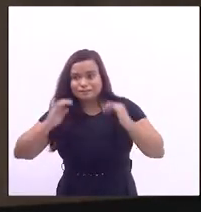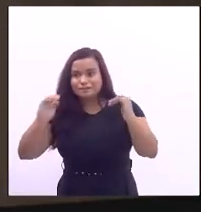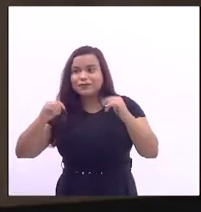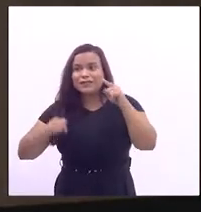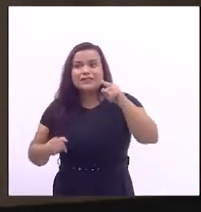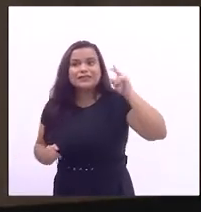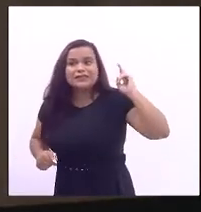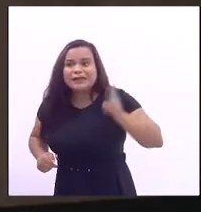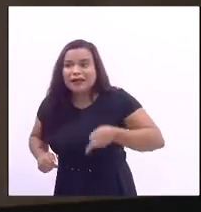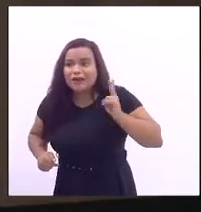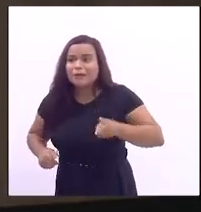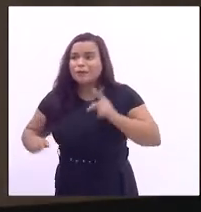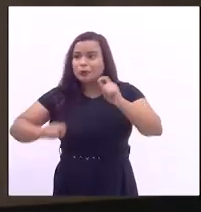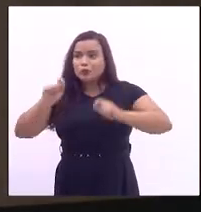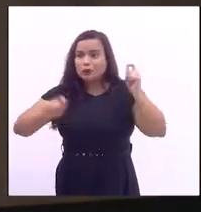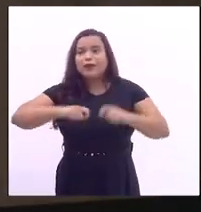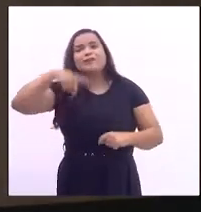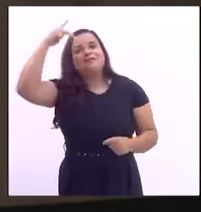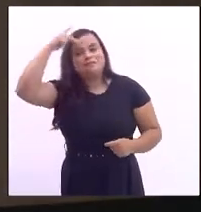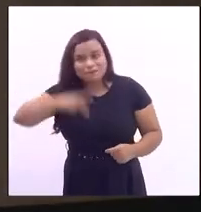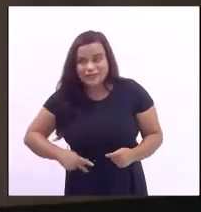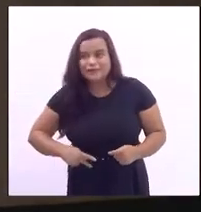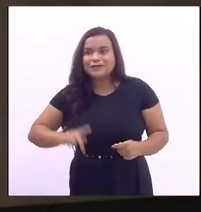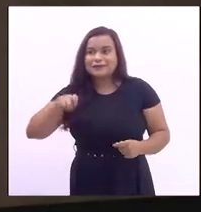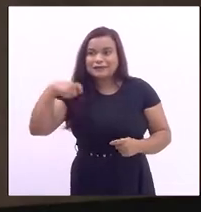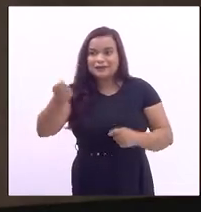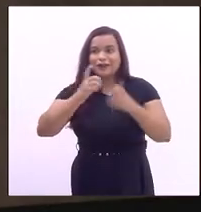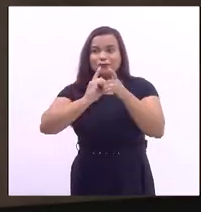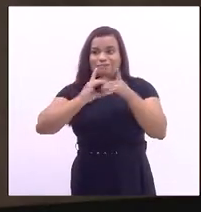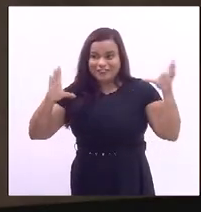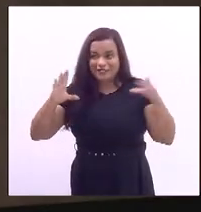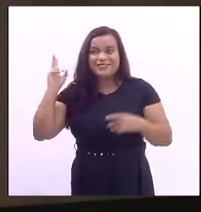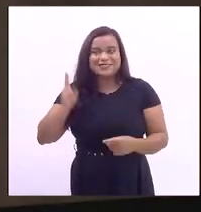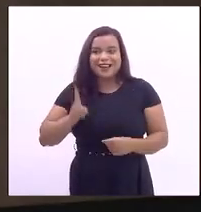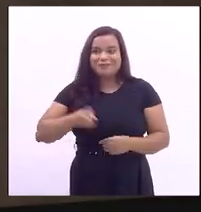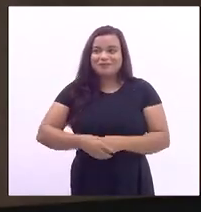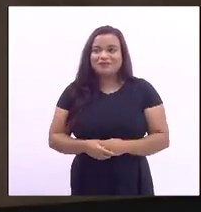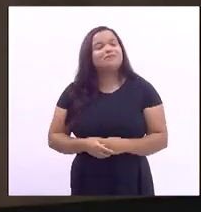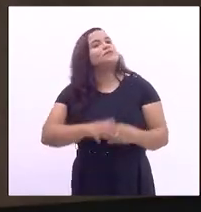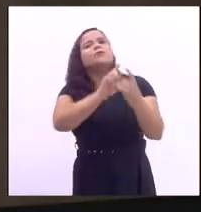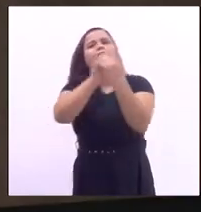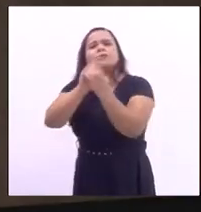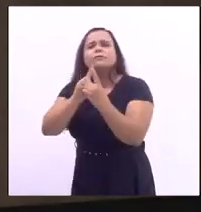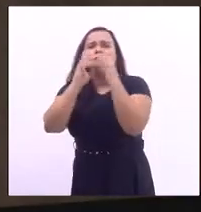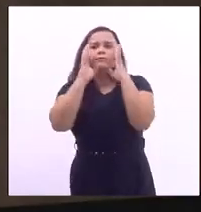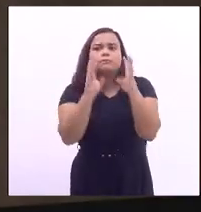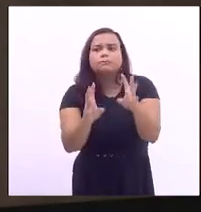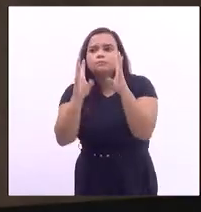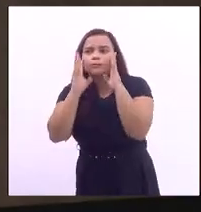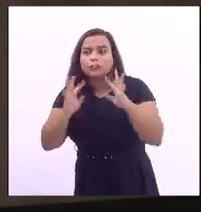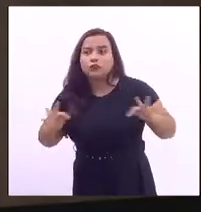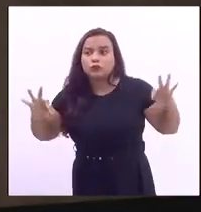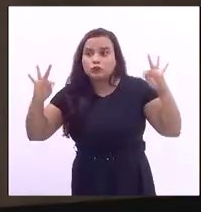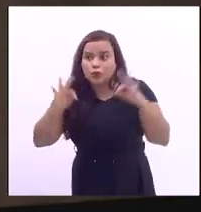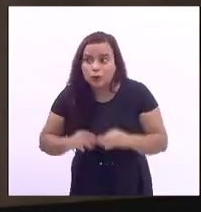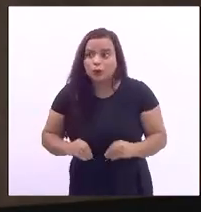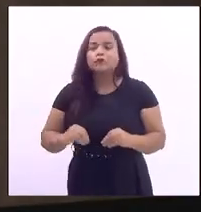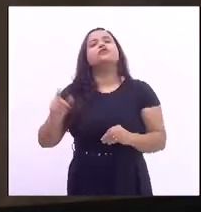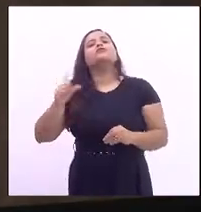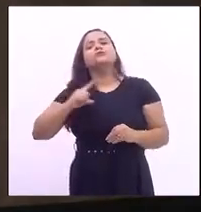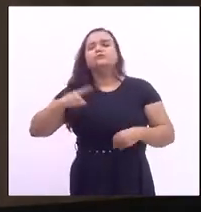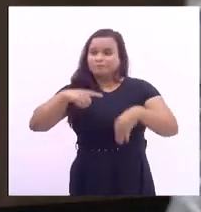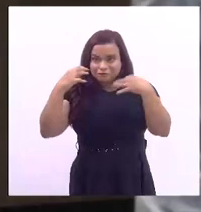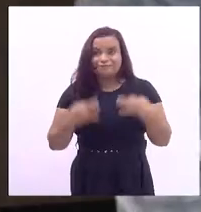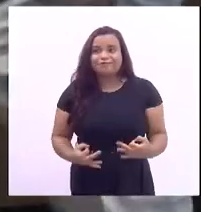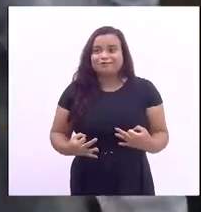foi o nosso Presidente democrático que atende a todos que escuta todos e